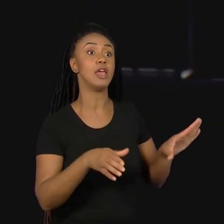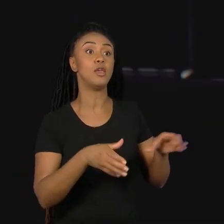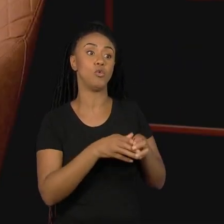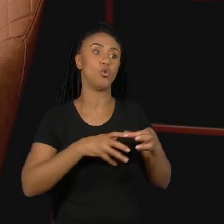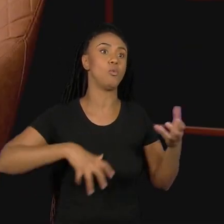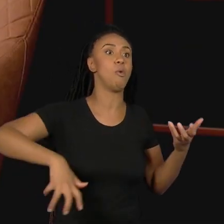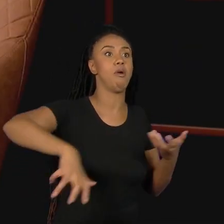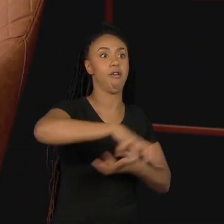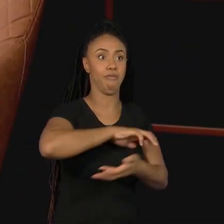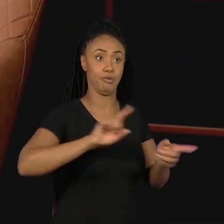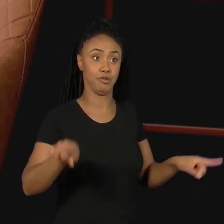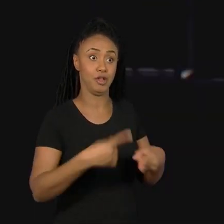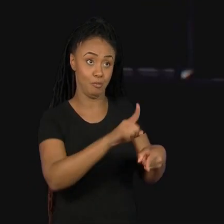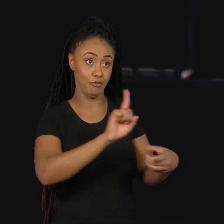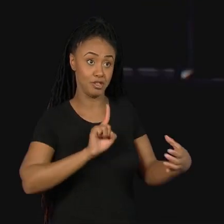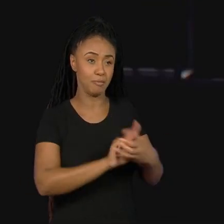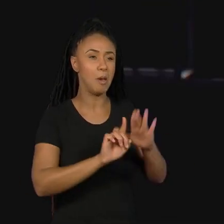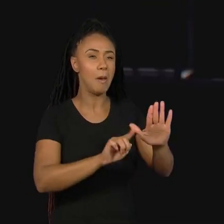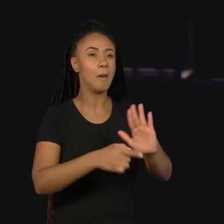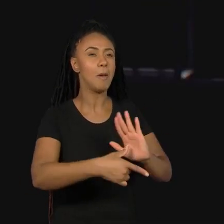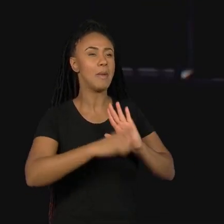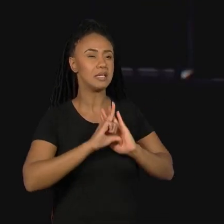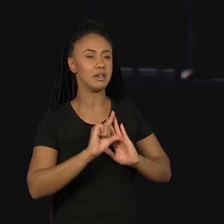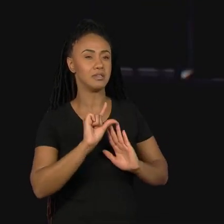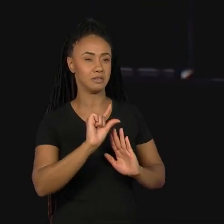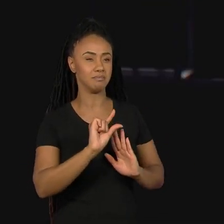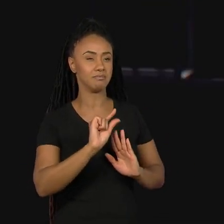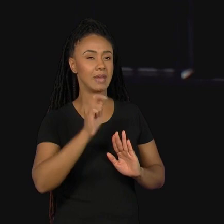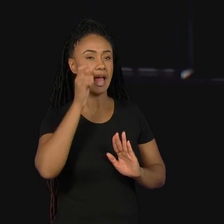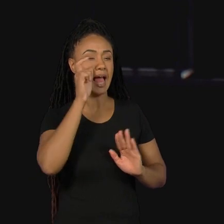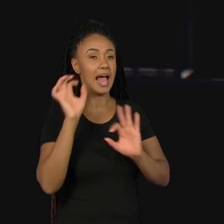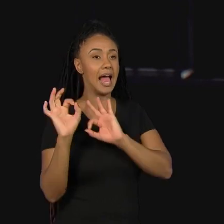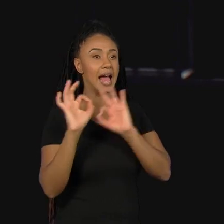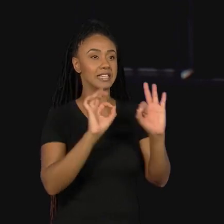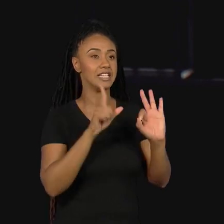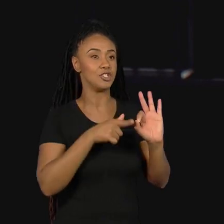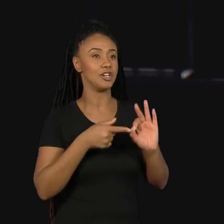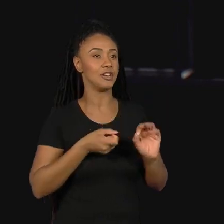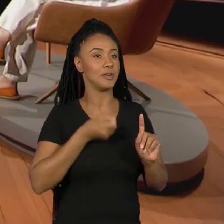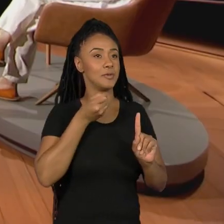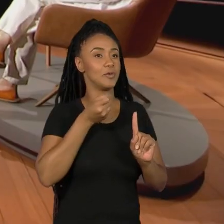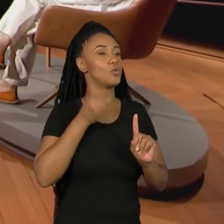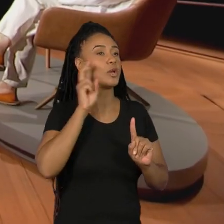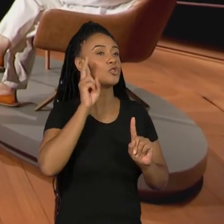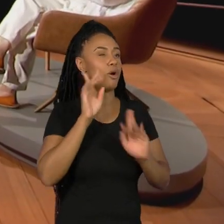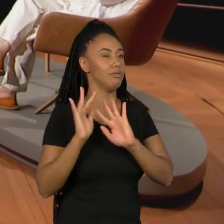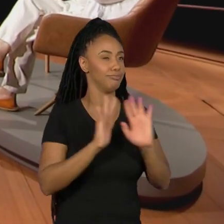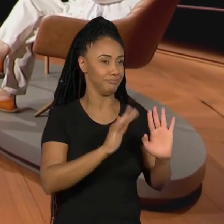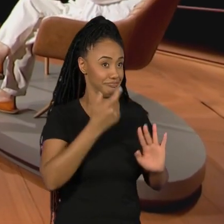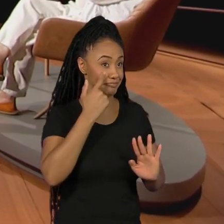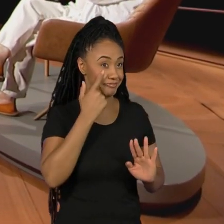da nossa música. Mas antes da gente falar sobre isso, vamos ver um quadro que a gente produziu para você?